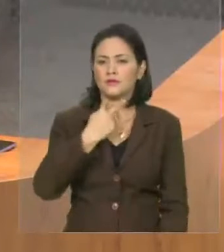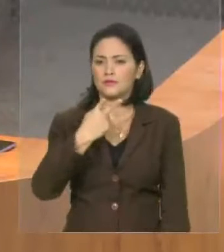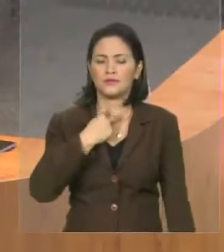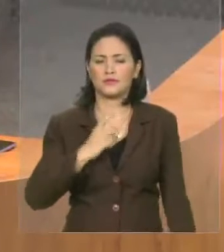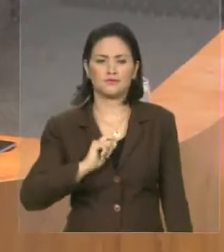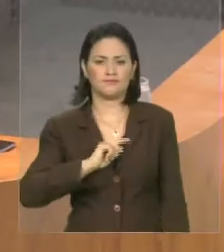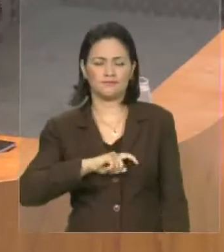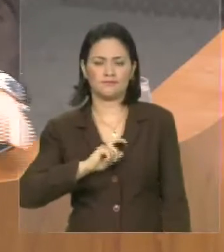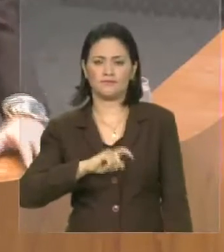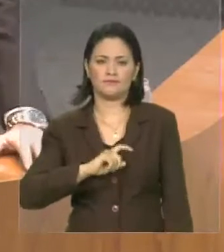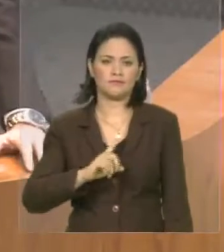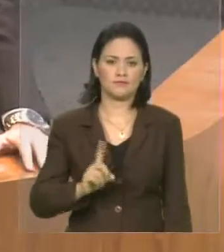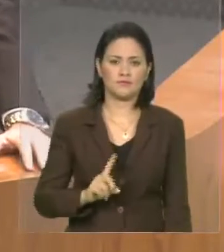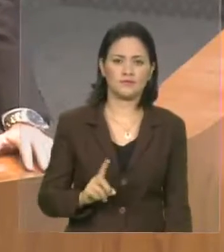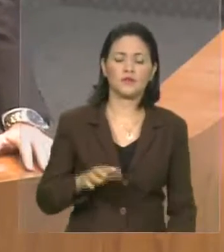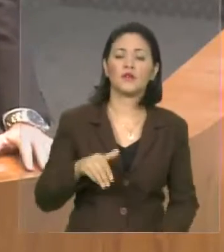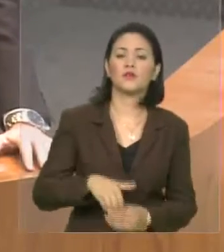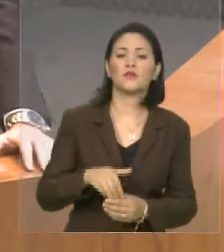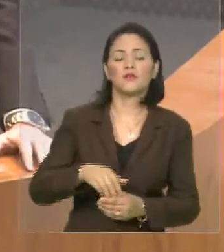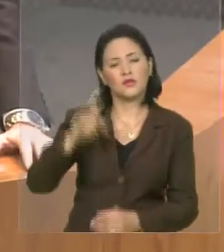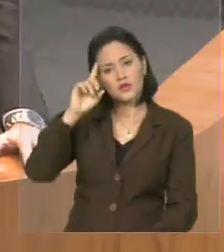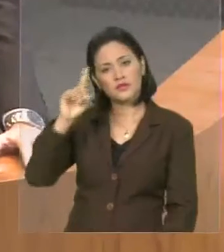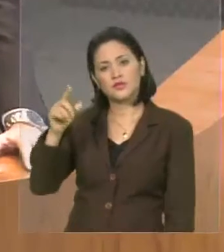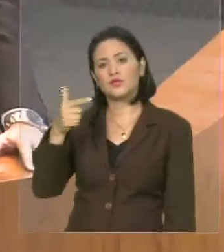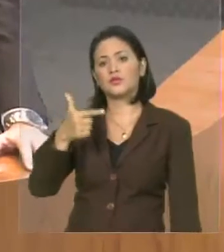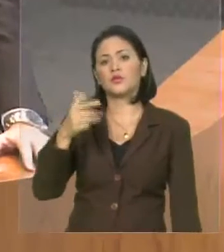As eleições do dia 2 de outubro